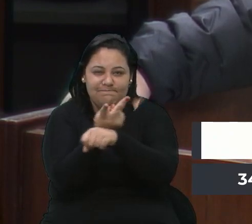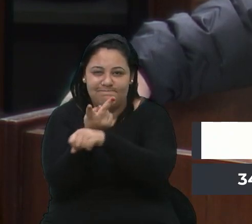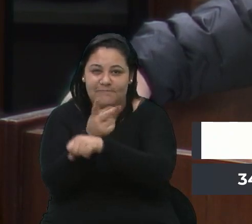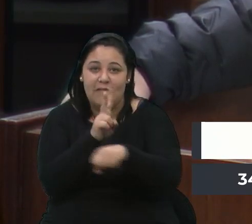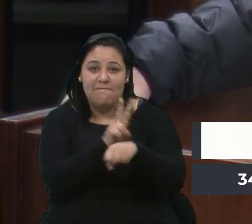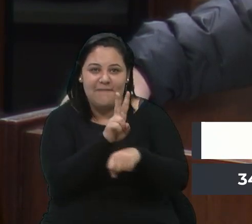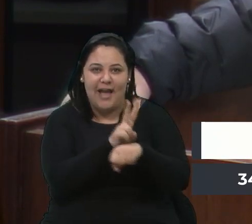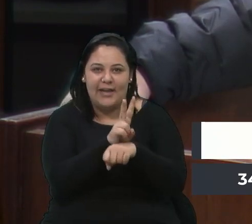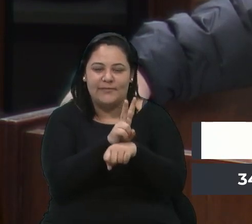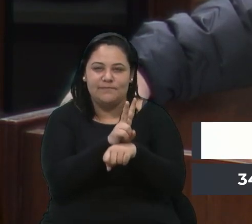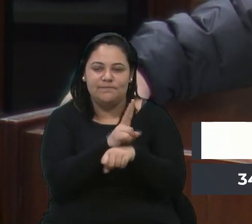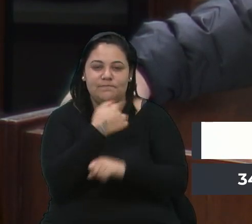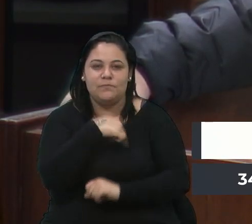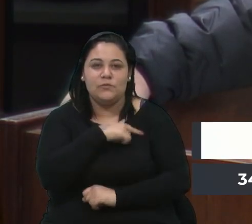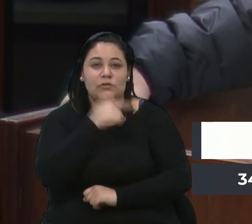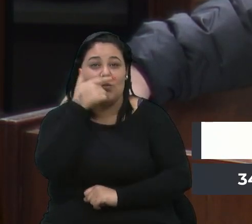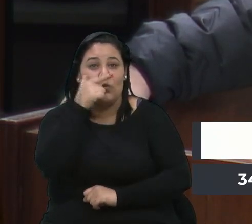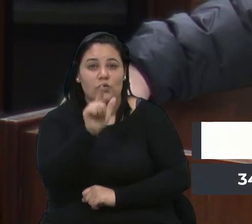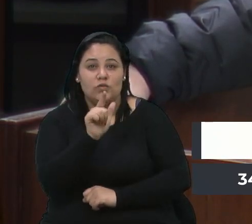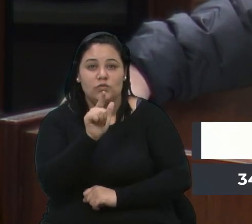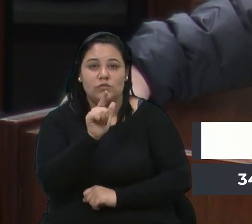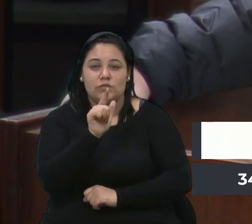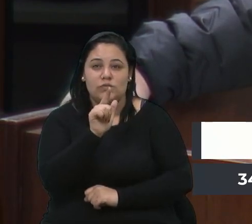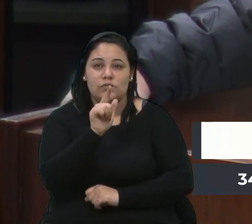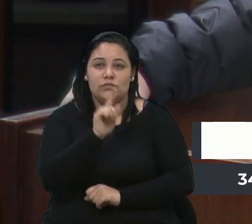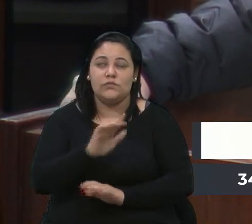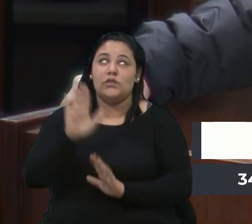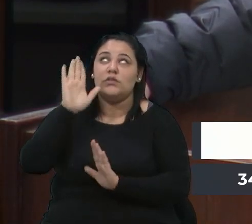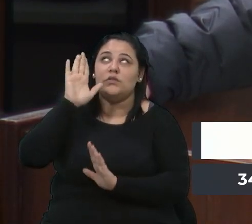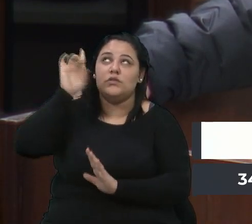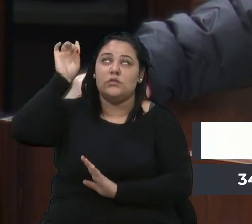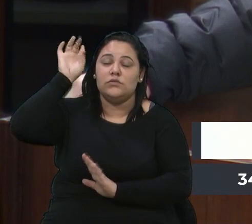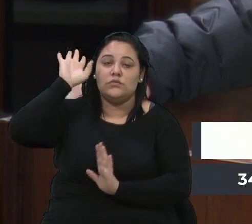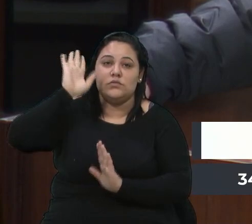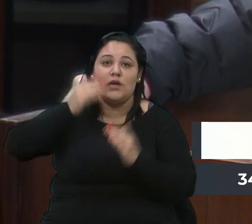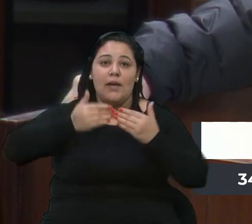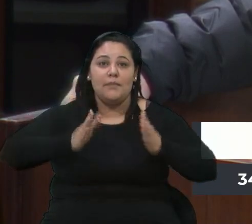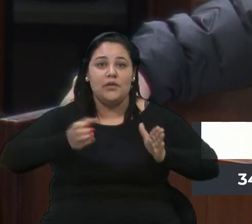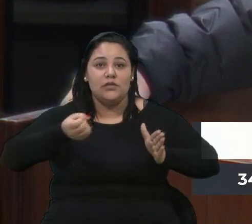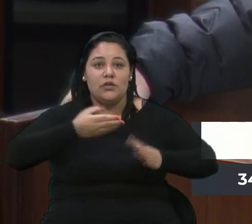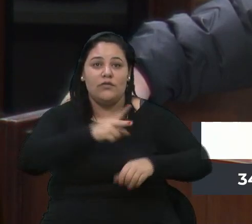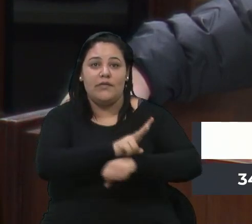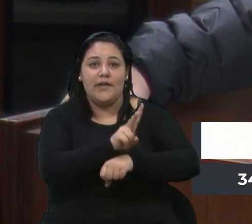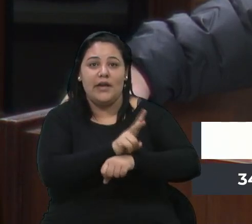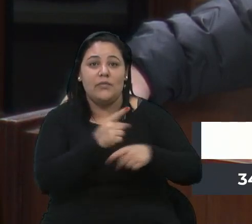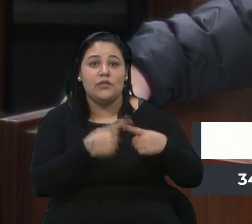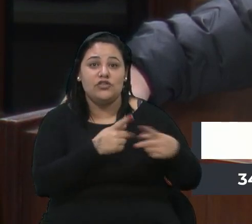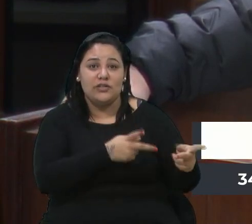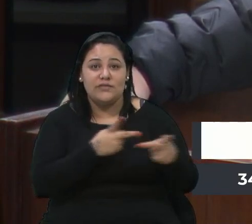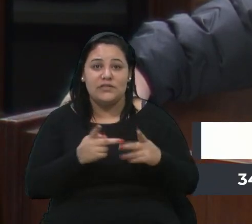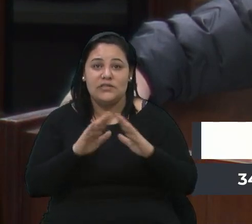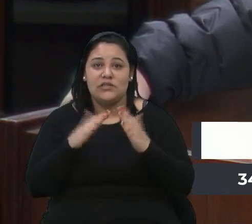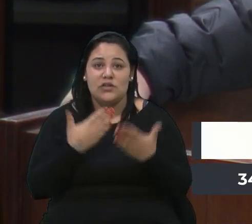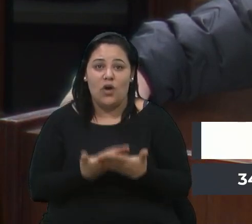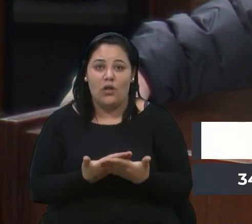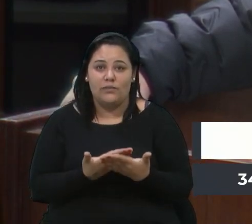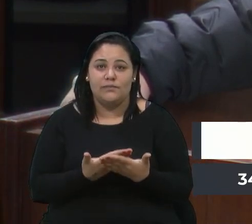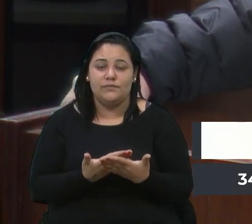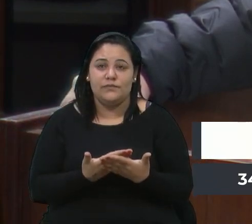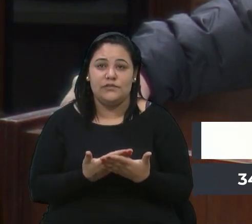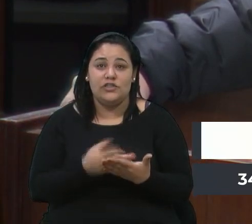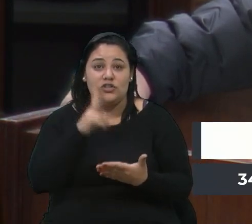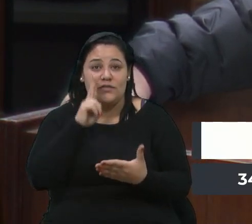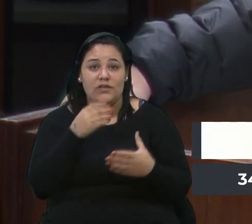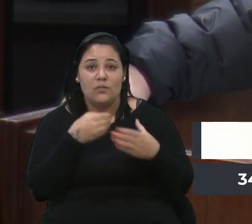gente está conseguindo, graças a Deus, abrir novas vagas, porque a gente está indo nas escolas e vendo a frequência dos